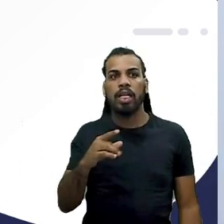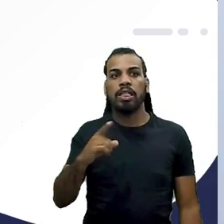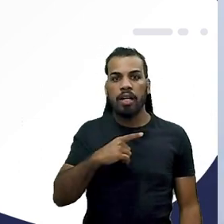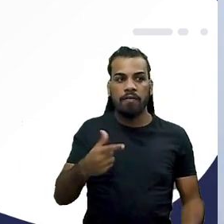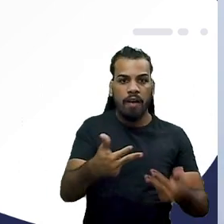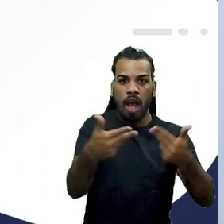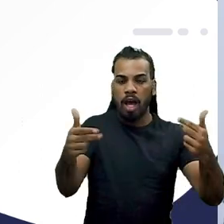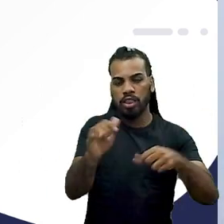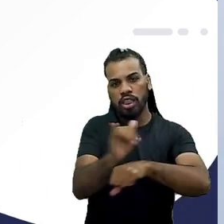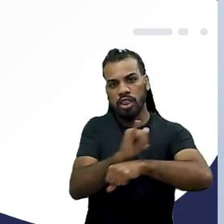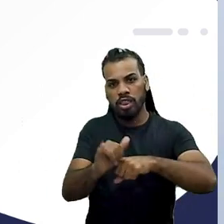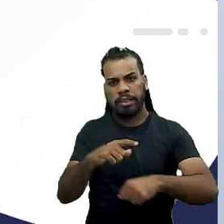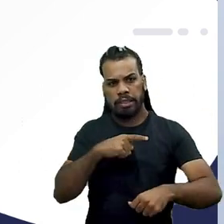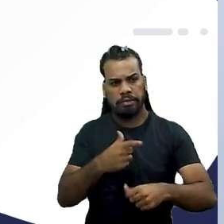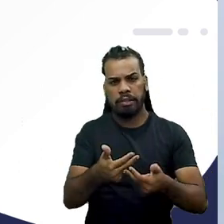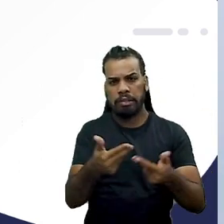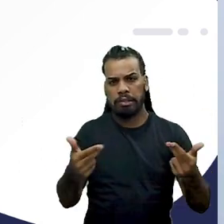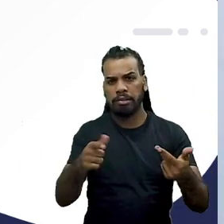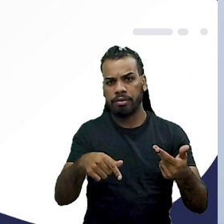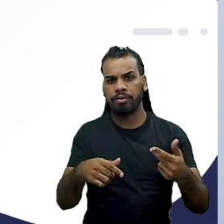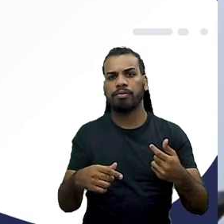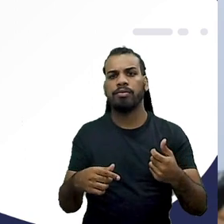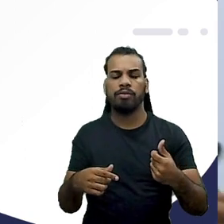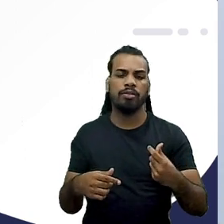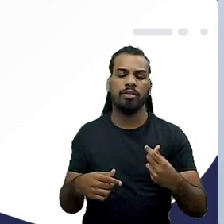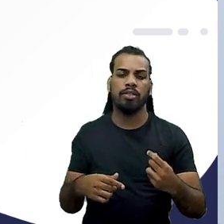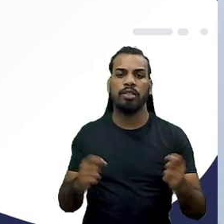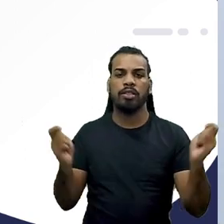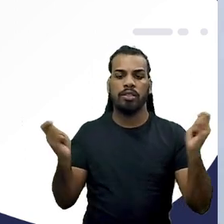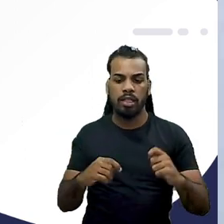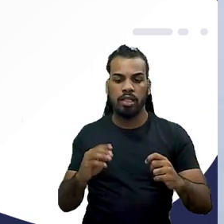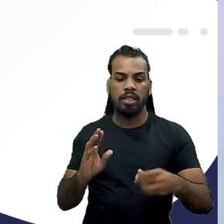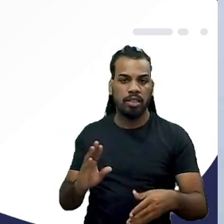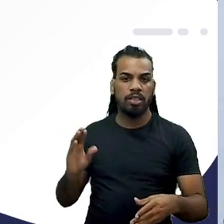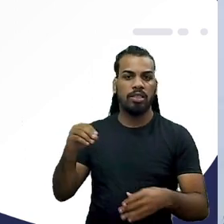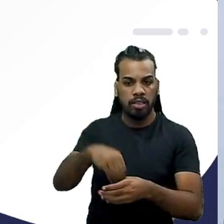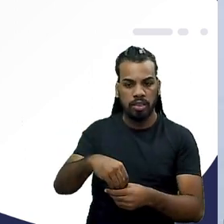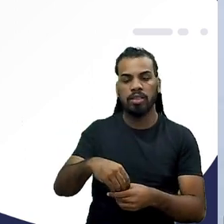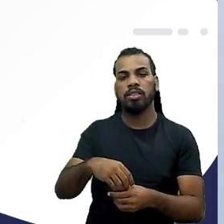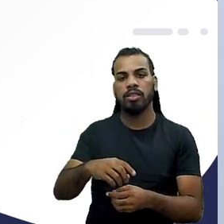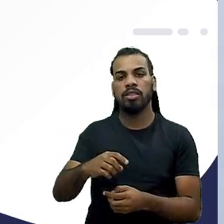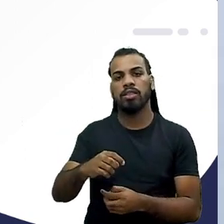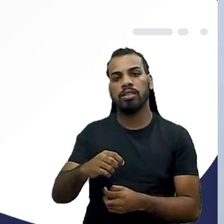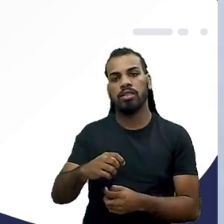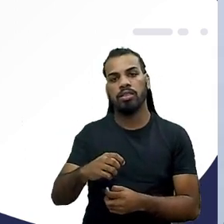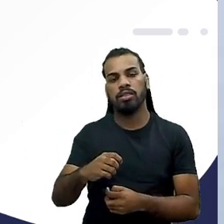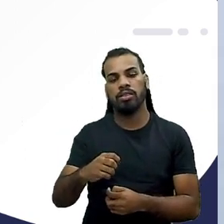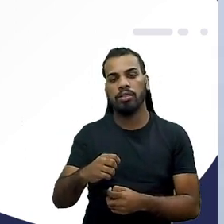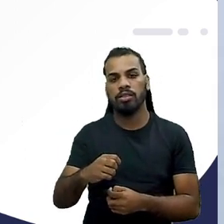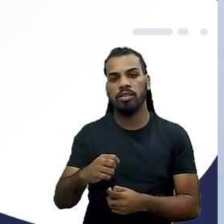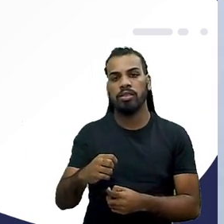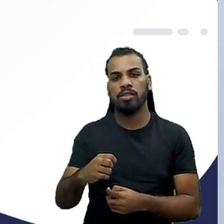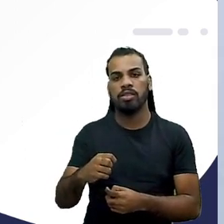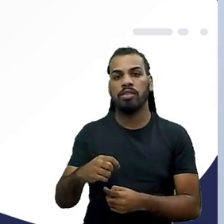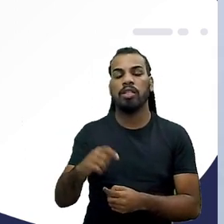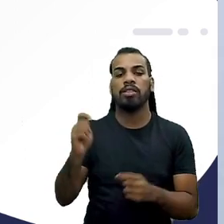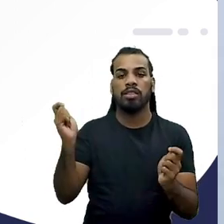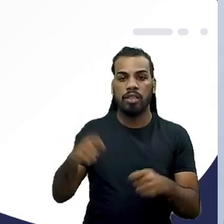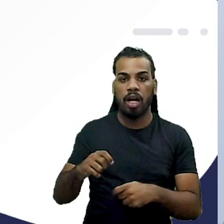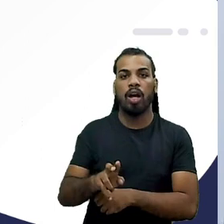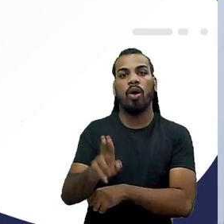várias estratégias que o empresário, de maneira combinada, integrada, ele possa utilizá-las